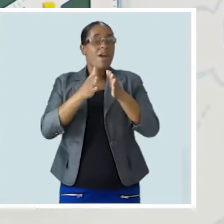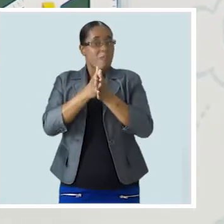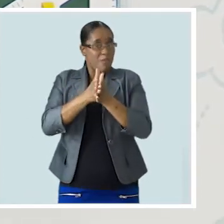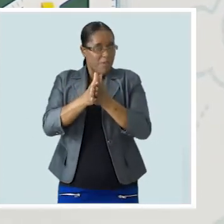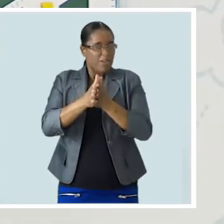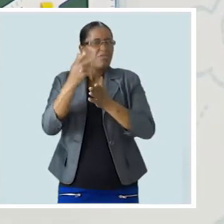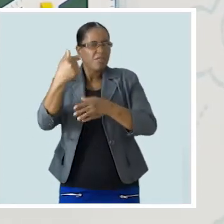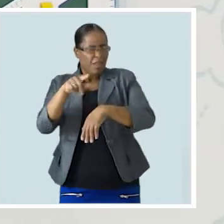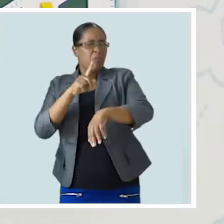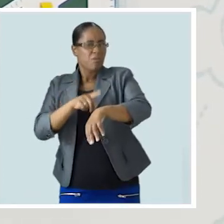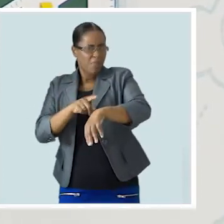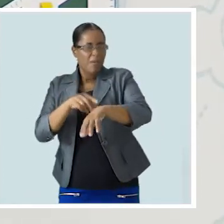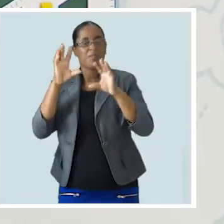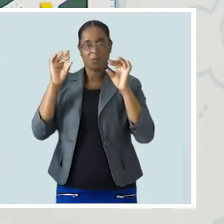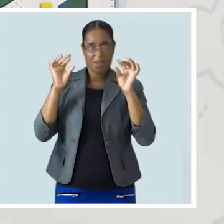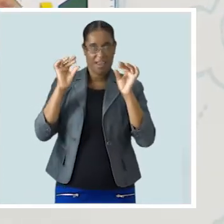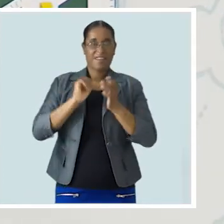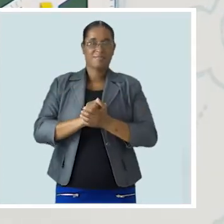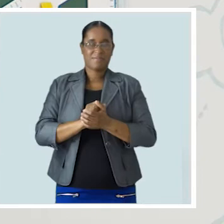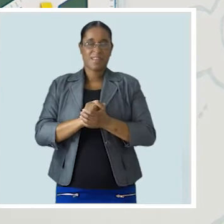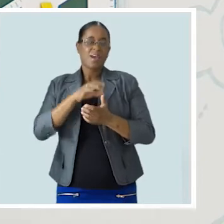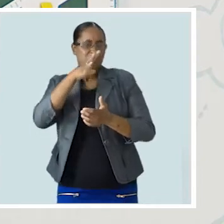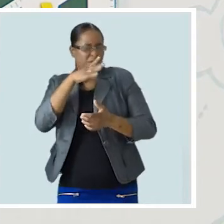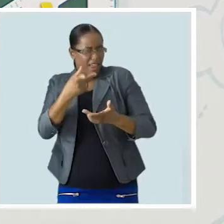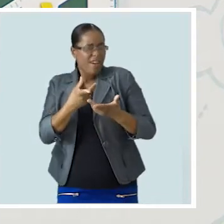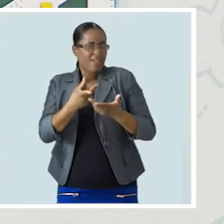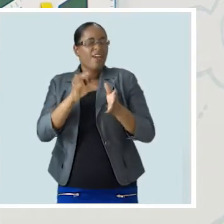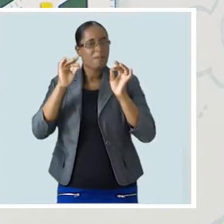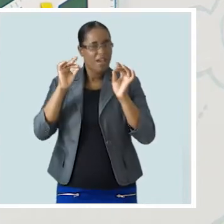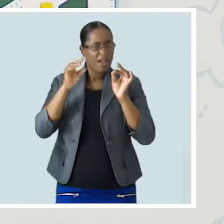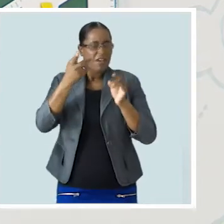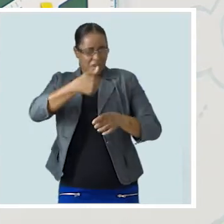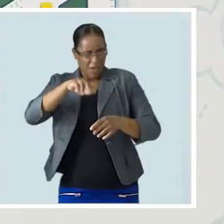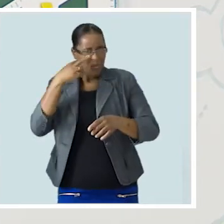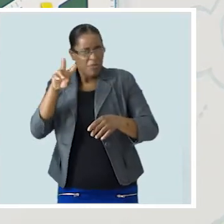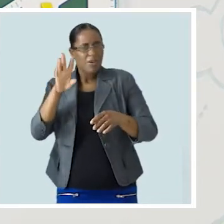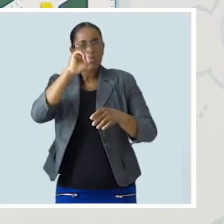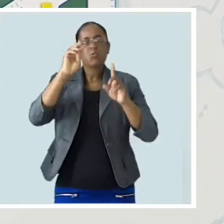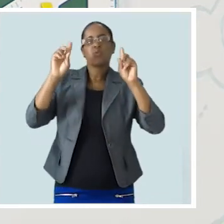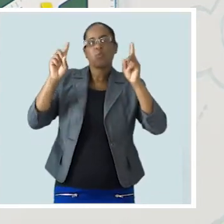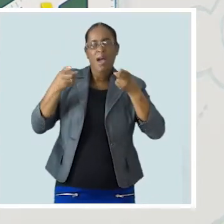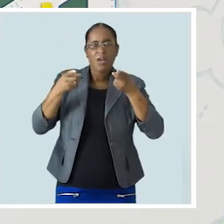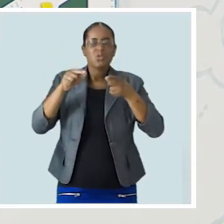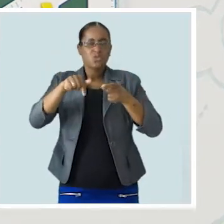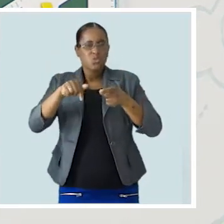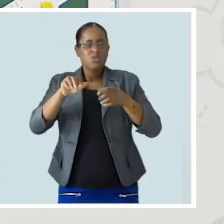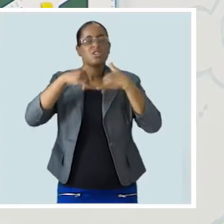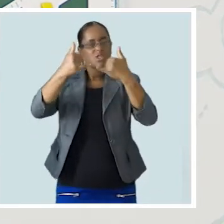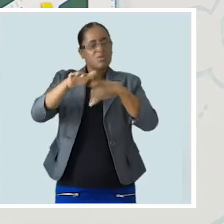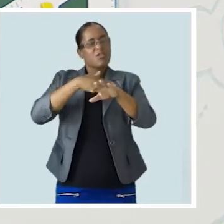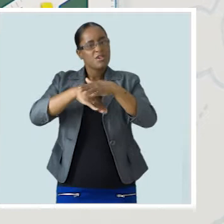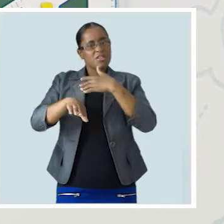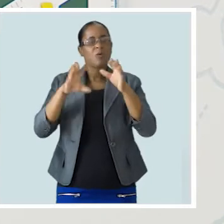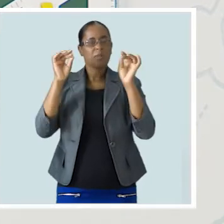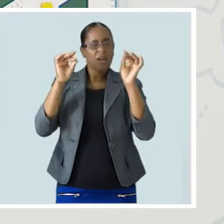aproveitem, tirem um tempinho para brincar. E por falar em brincar, vamos ver qual é o nosso sumário de hoje. Depois vamos fazer uma brincadeira,